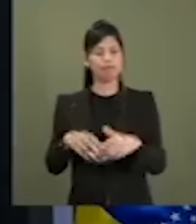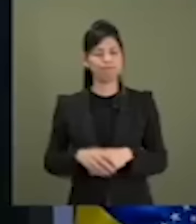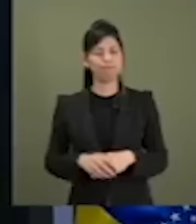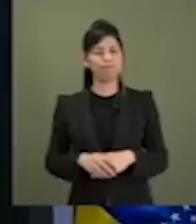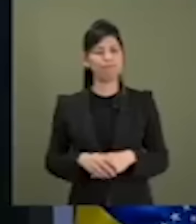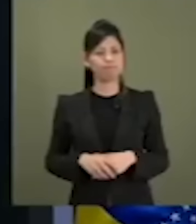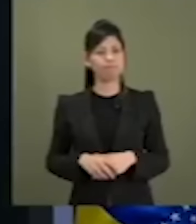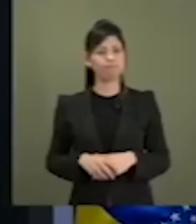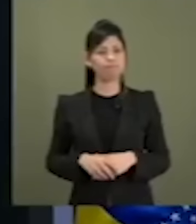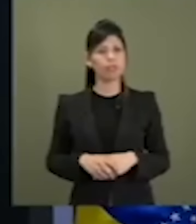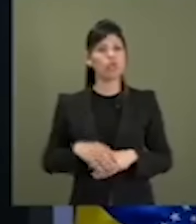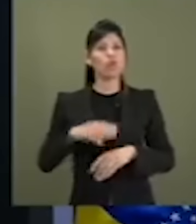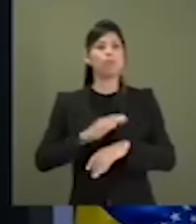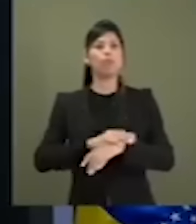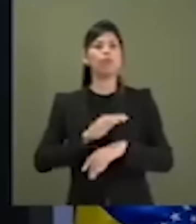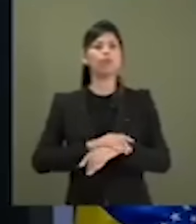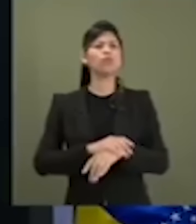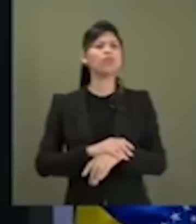tanto democracia,